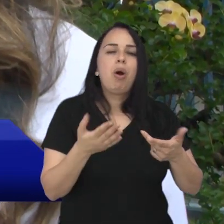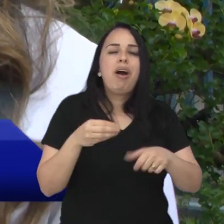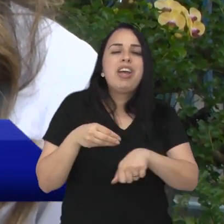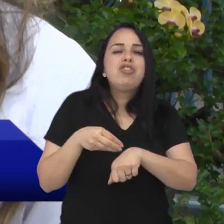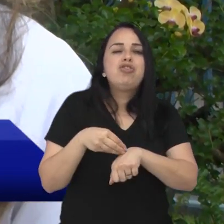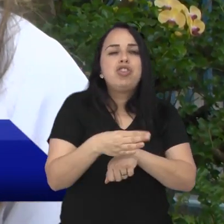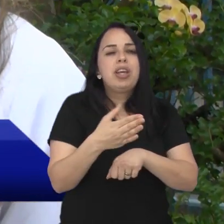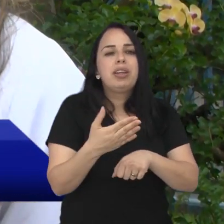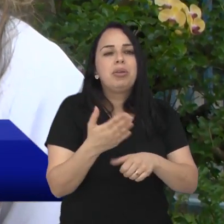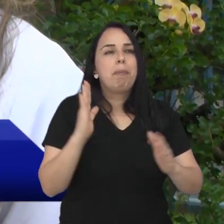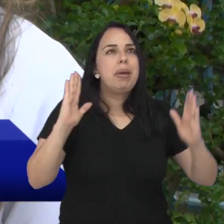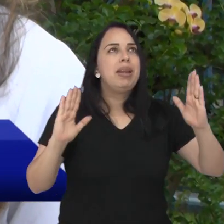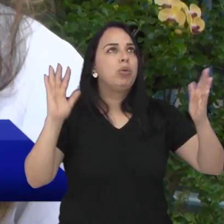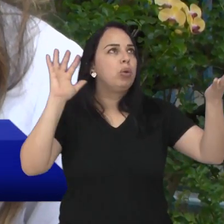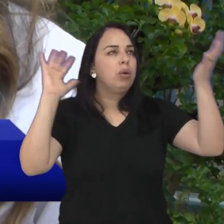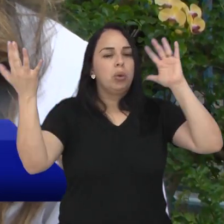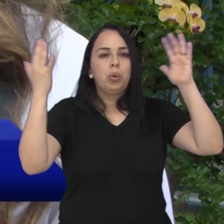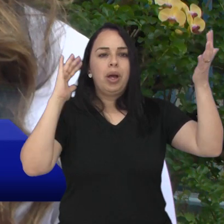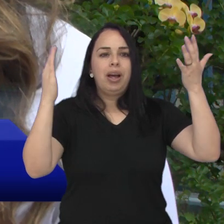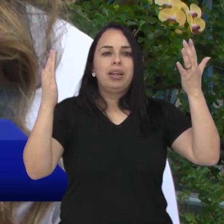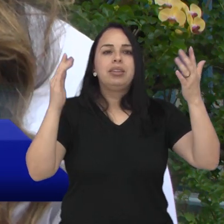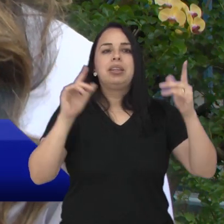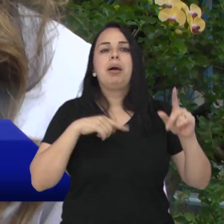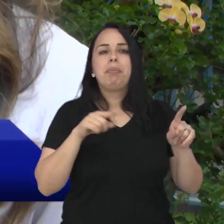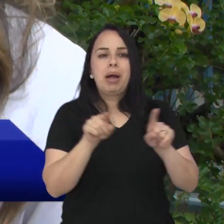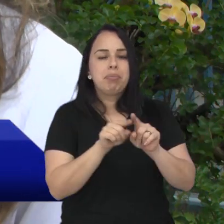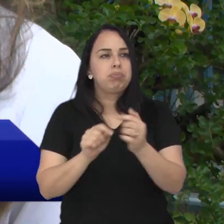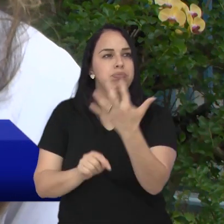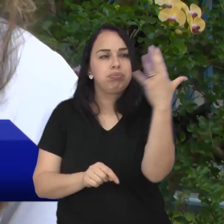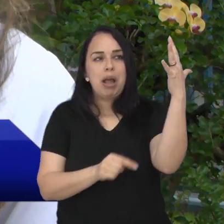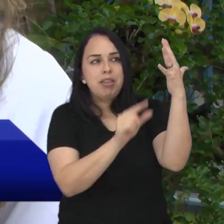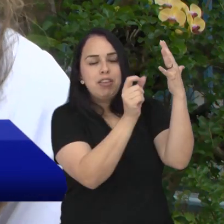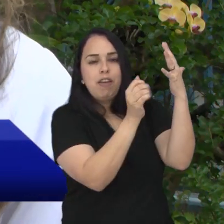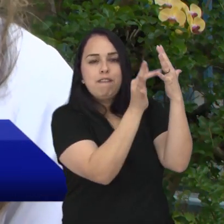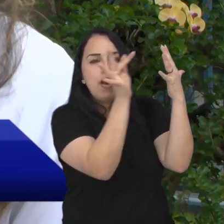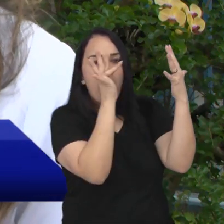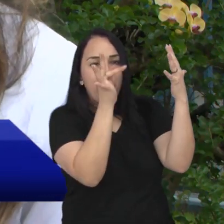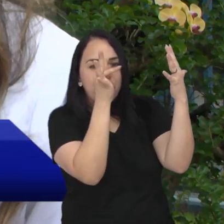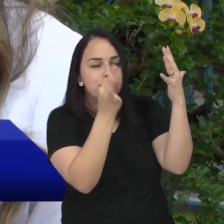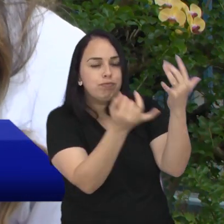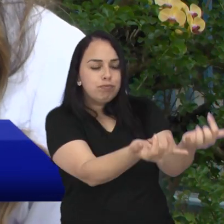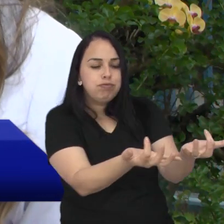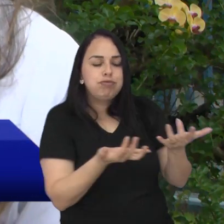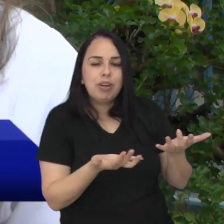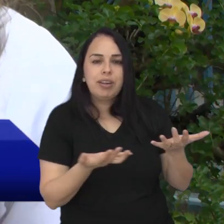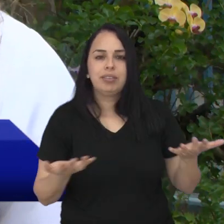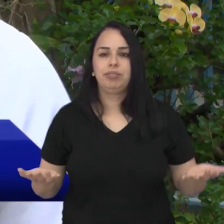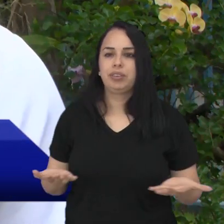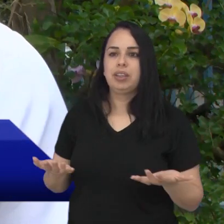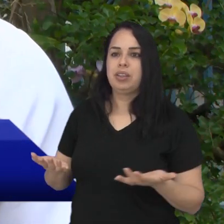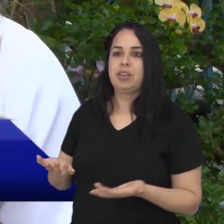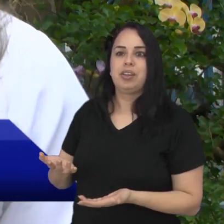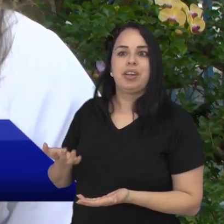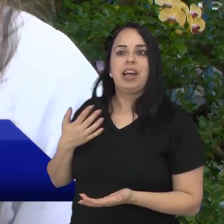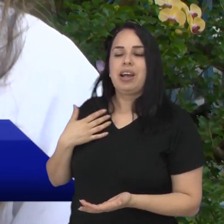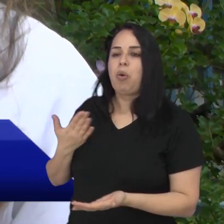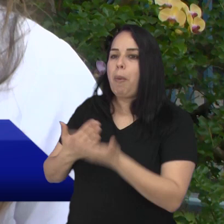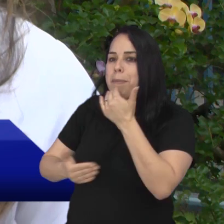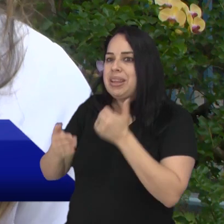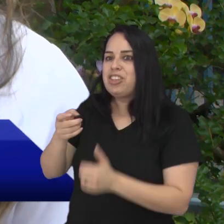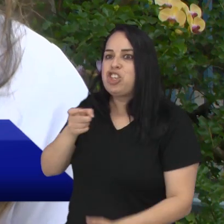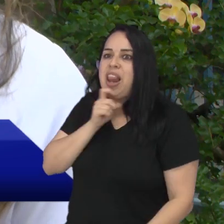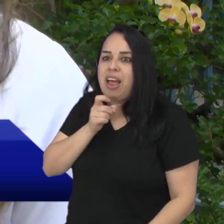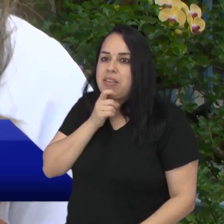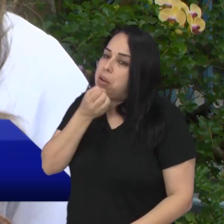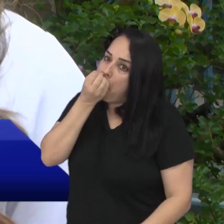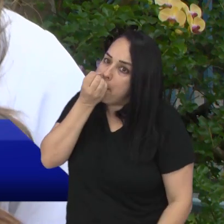Uma dica para os pais agora no verão, né, se aproximando, a primavera começando, enfim, essa época de calor. Todos os alimentos mais gelados vão ser